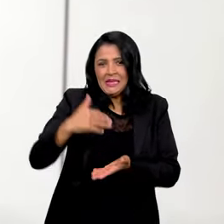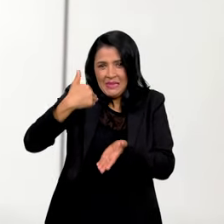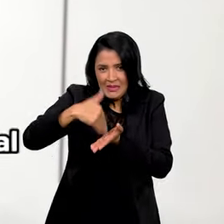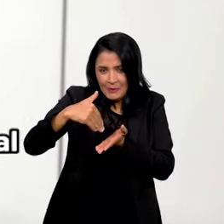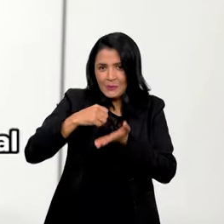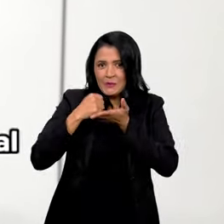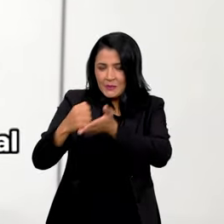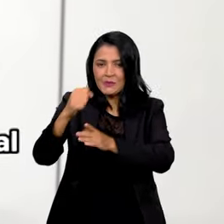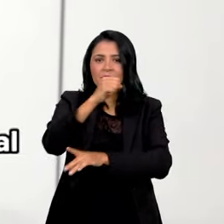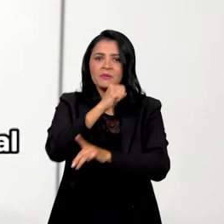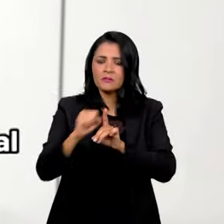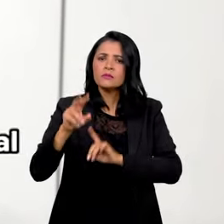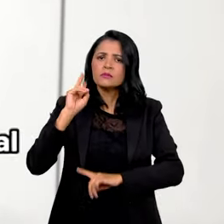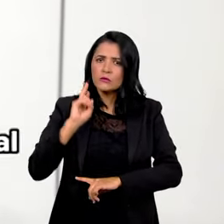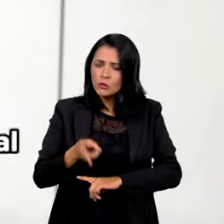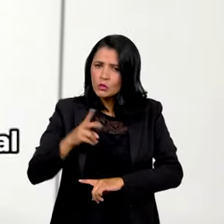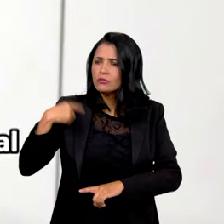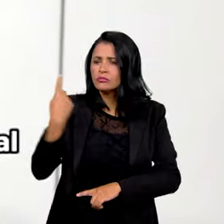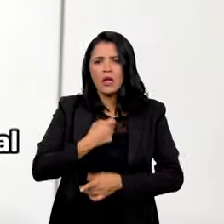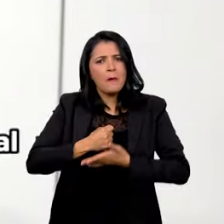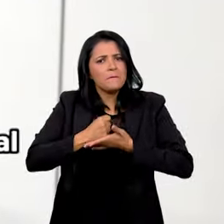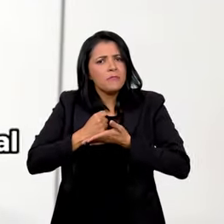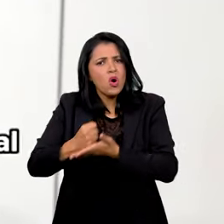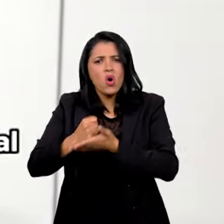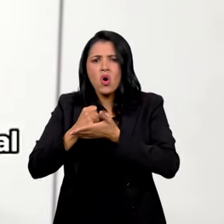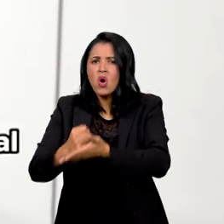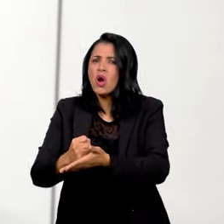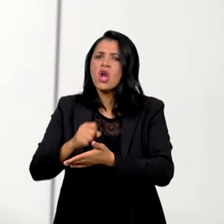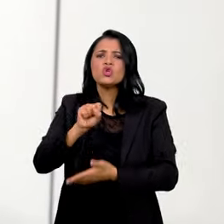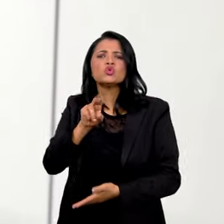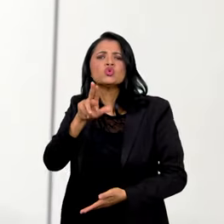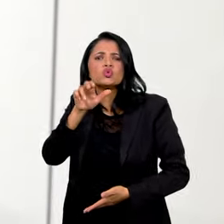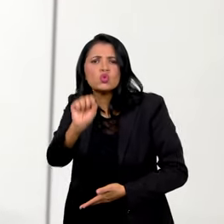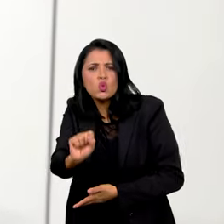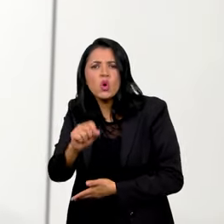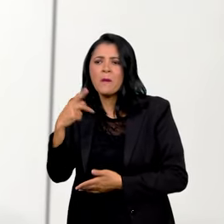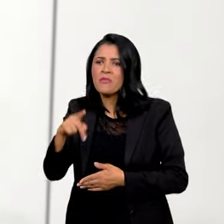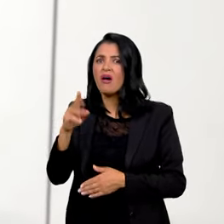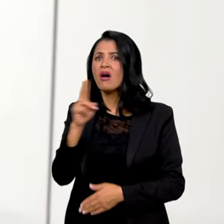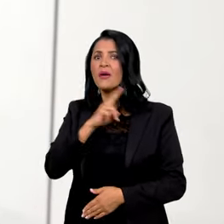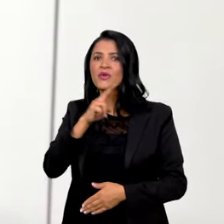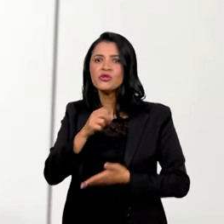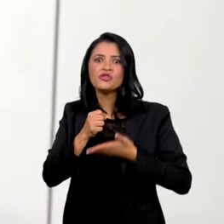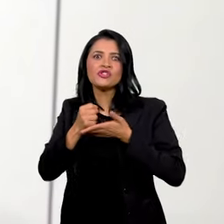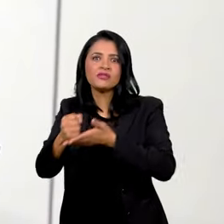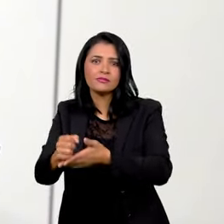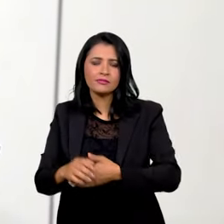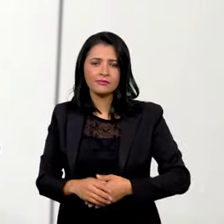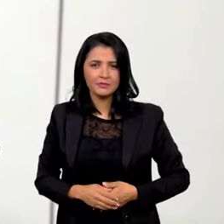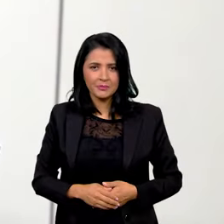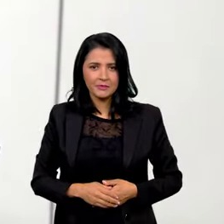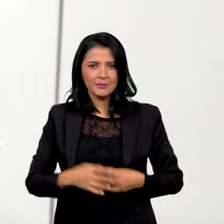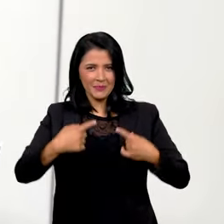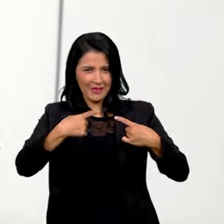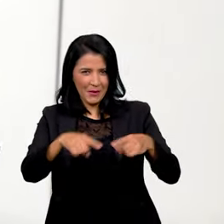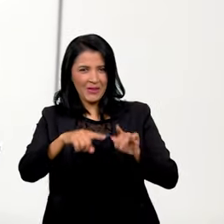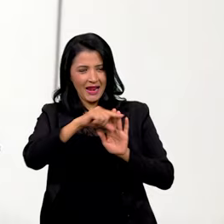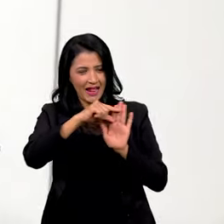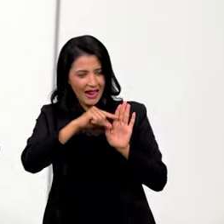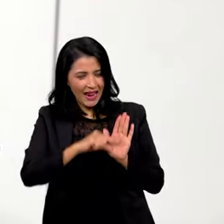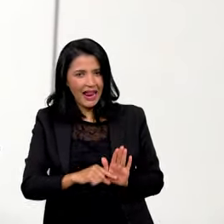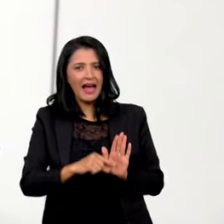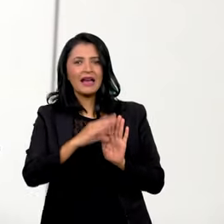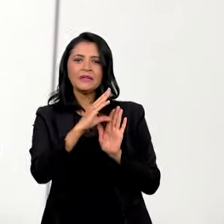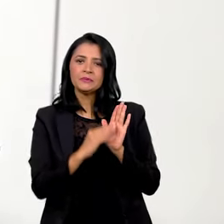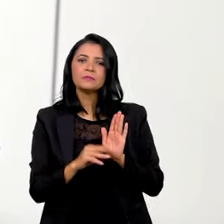aprimorar o trabalho do sistema único da Assistência Social nas emergências e calamidades seja do ponto de vista